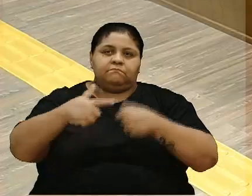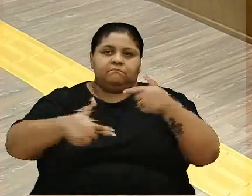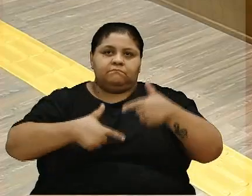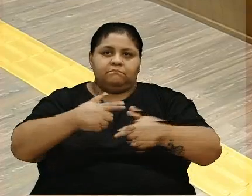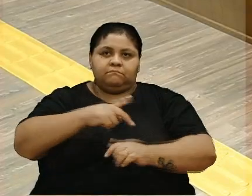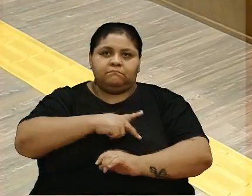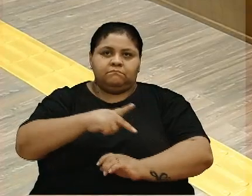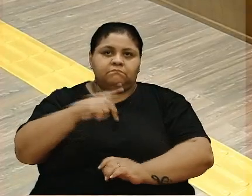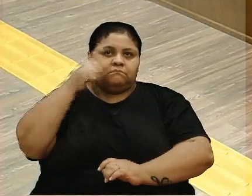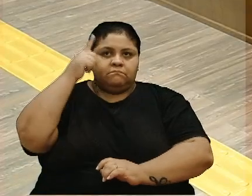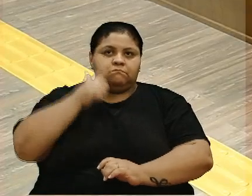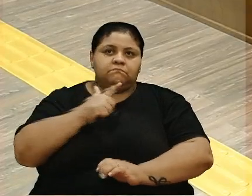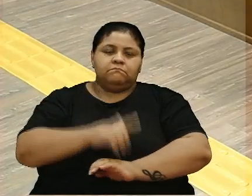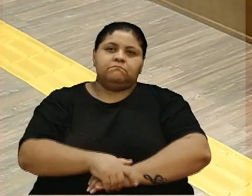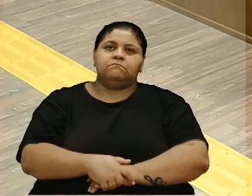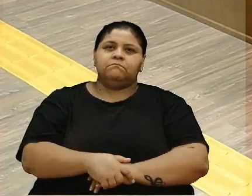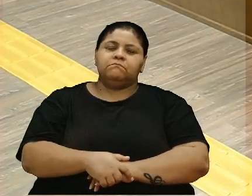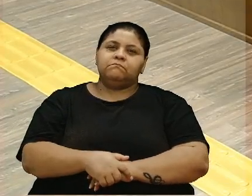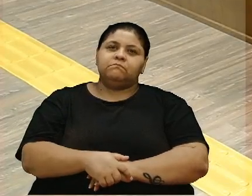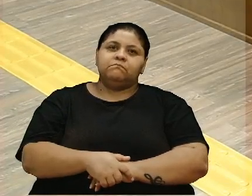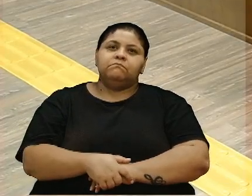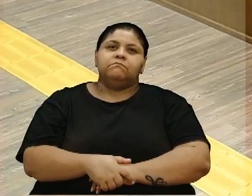ao presidente Lucas Carenhato.